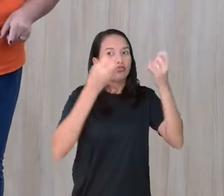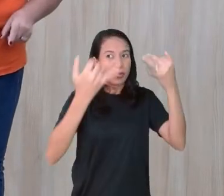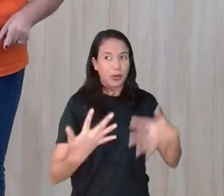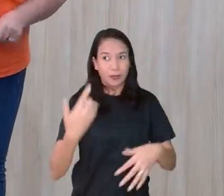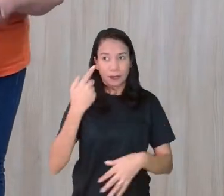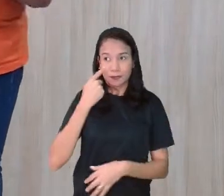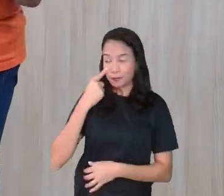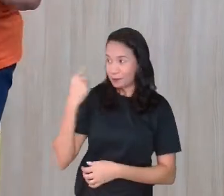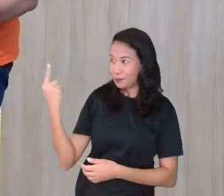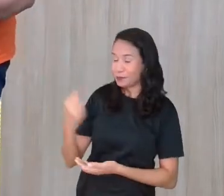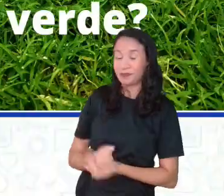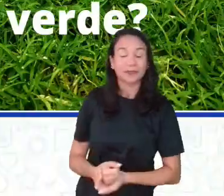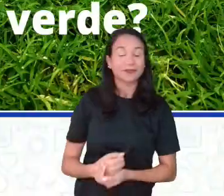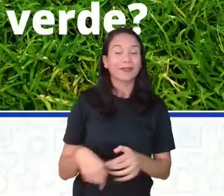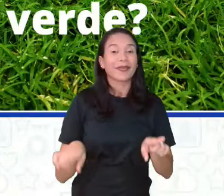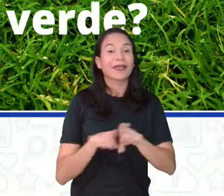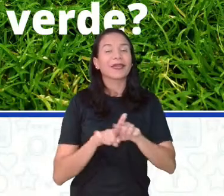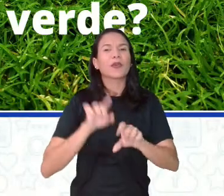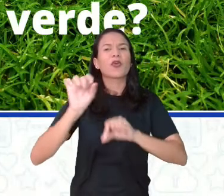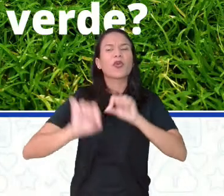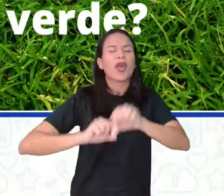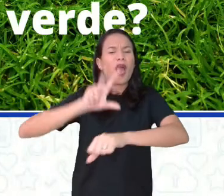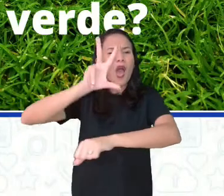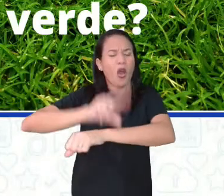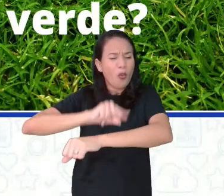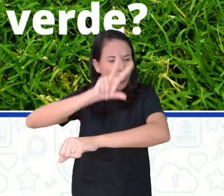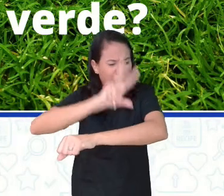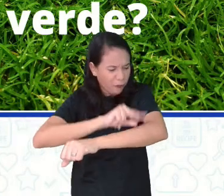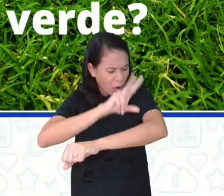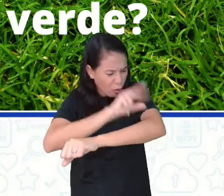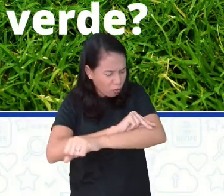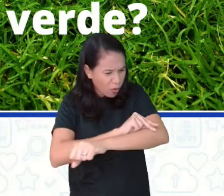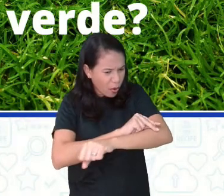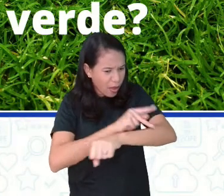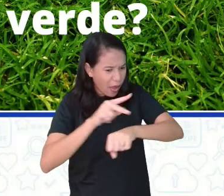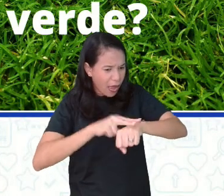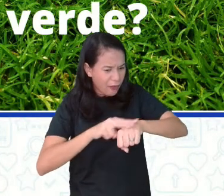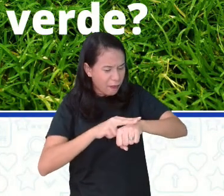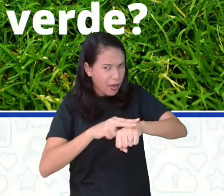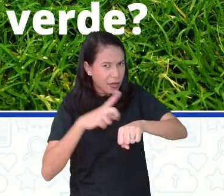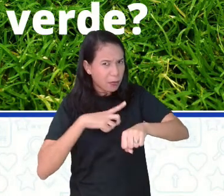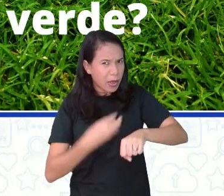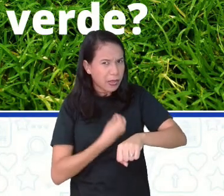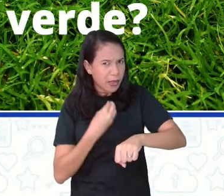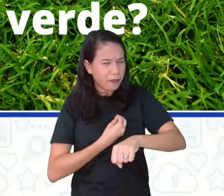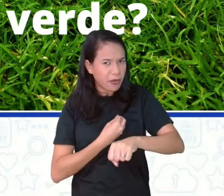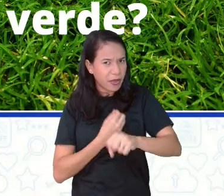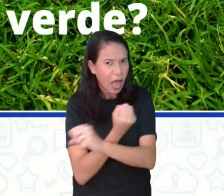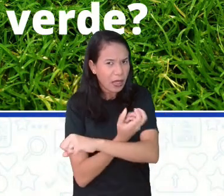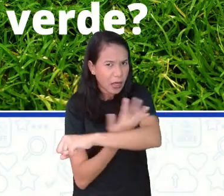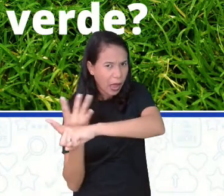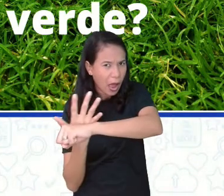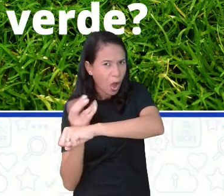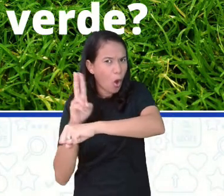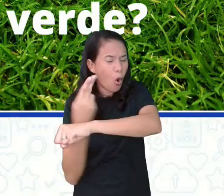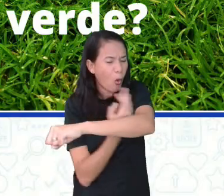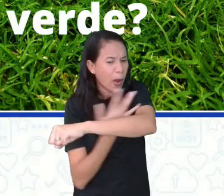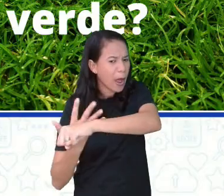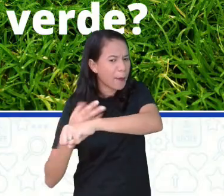outra. A outra pergunta é, o gafanhoto é verde porque vive na grama? Ou vive na grama porque